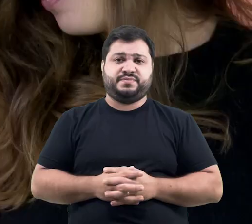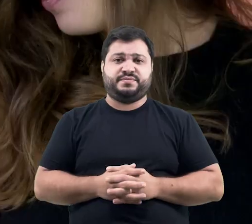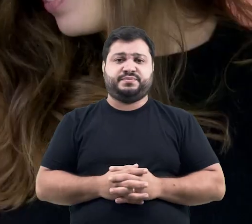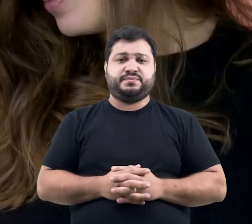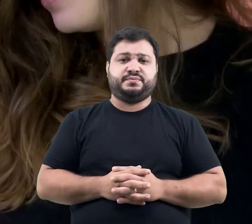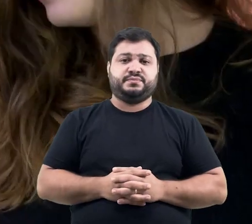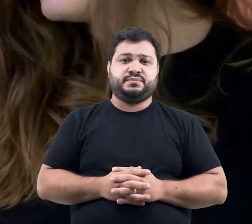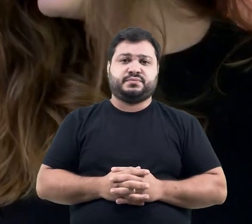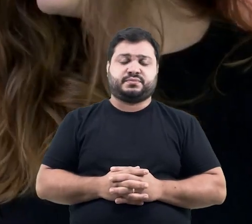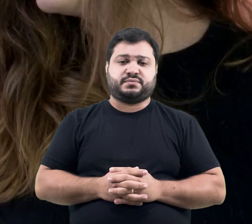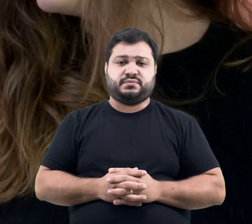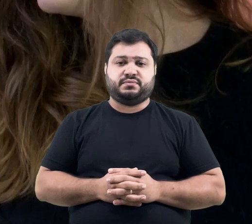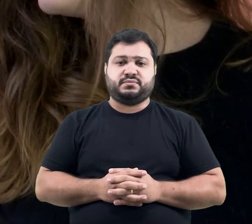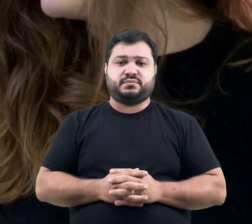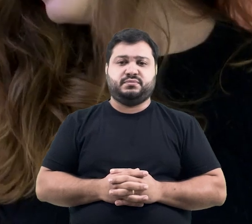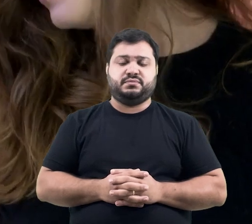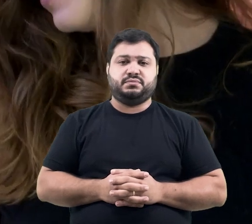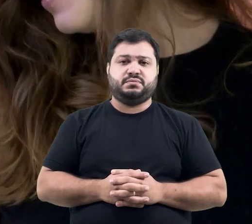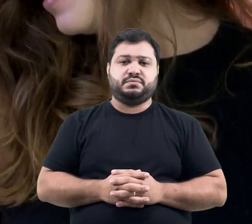direitos.